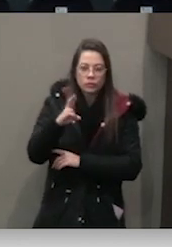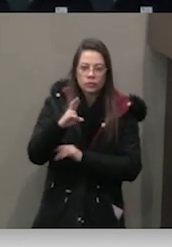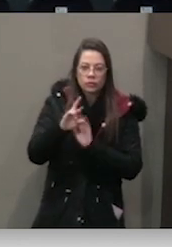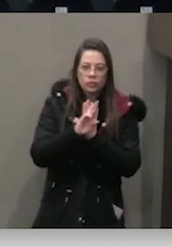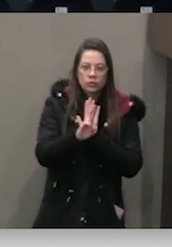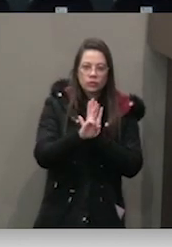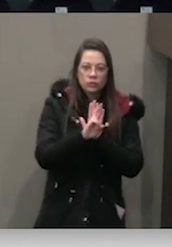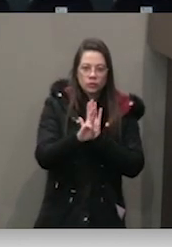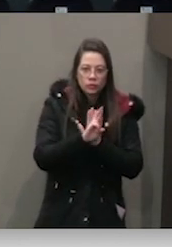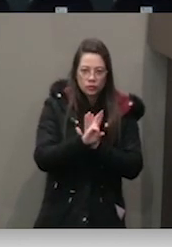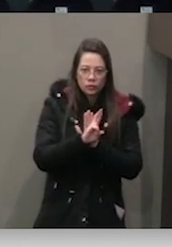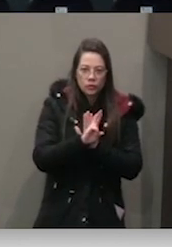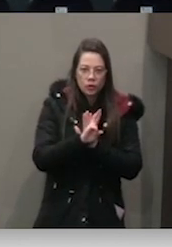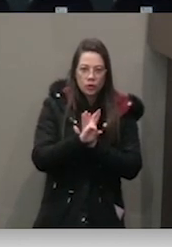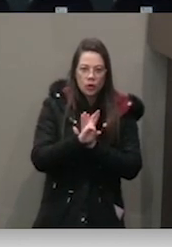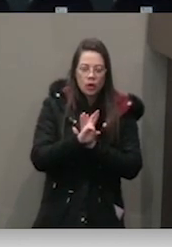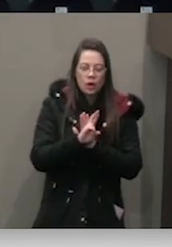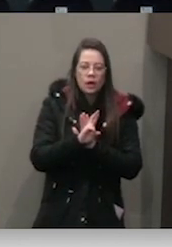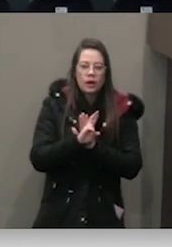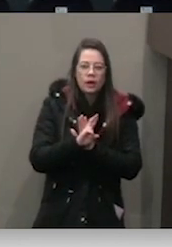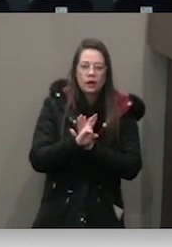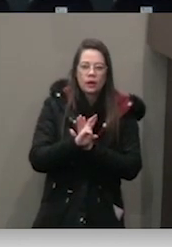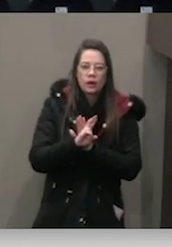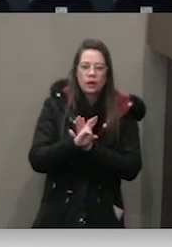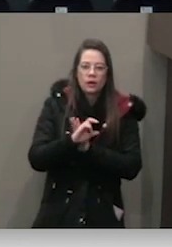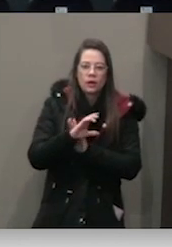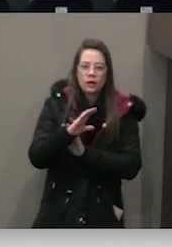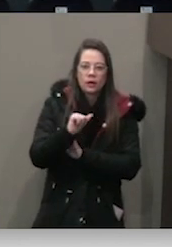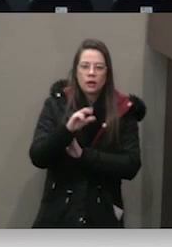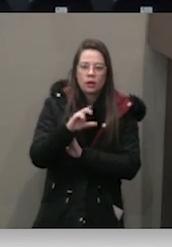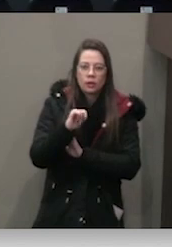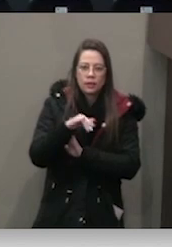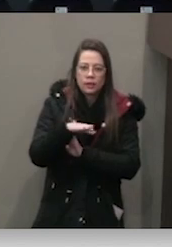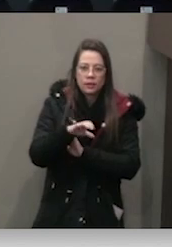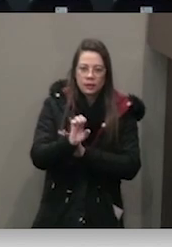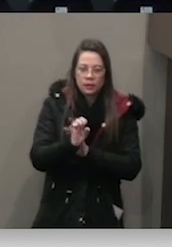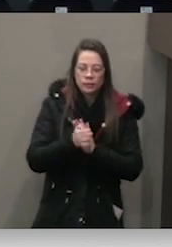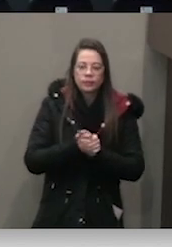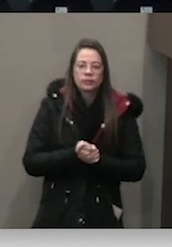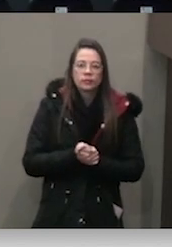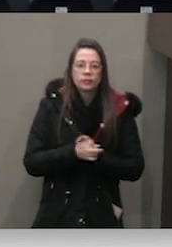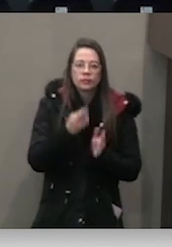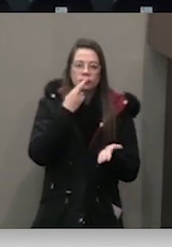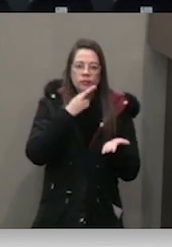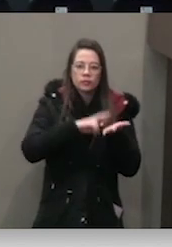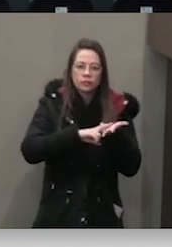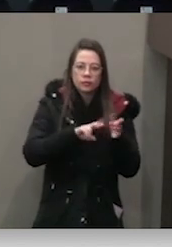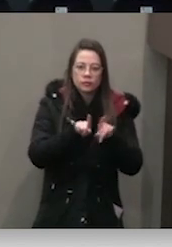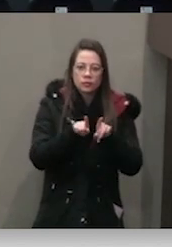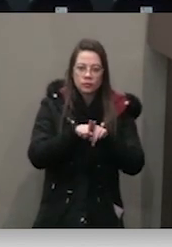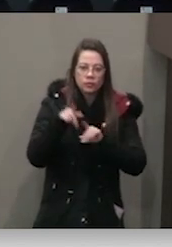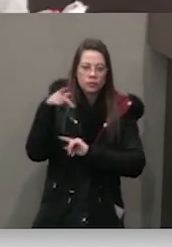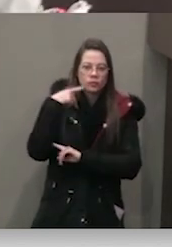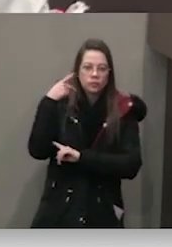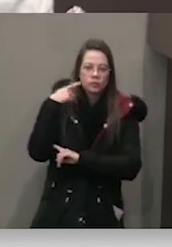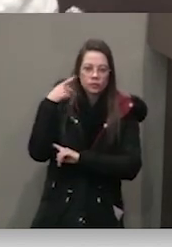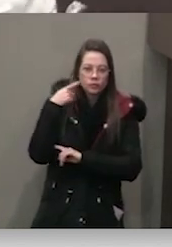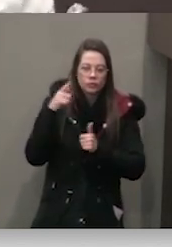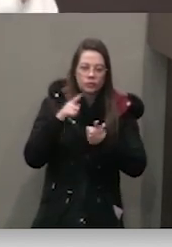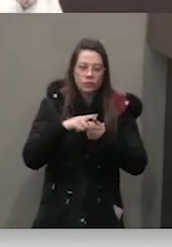representando a Procuradoria-Geral do Município, doutora Caroline Tans. Queremos registrar a presença dos